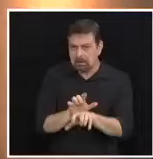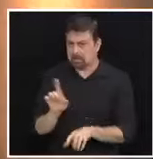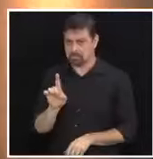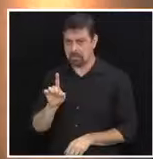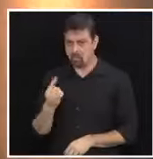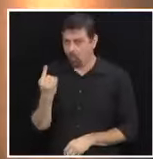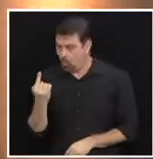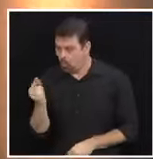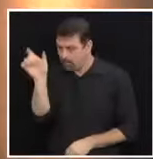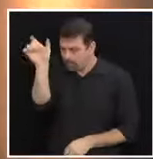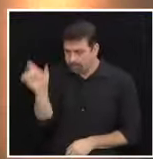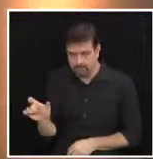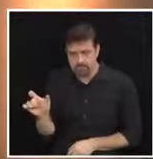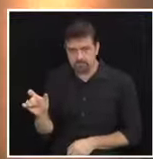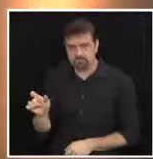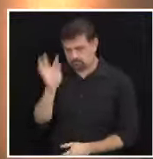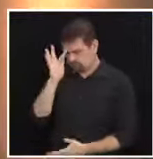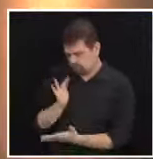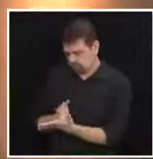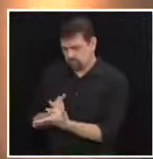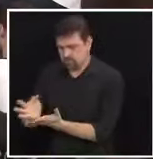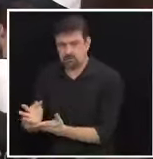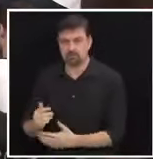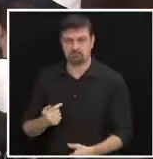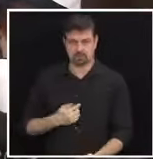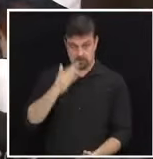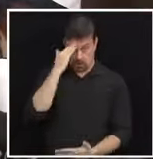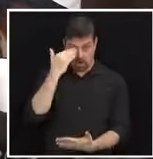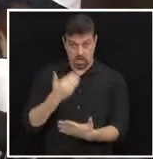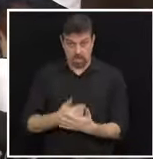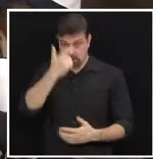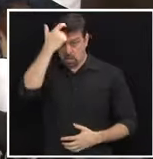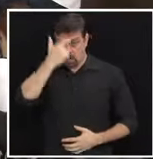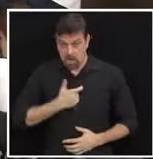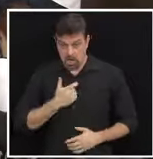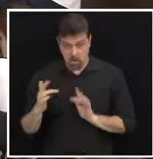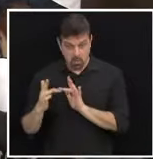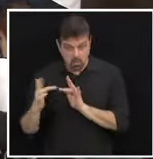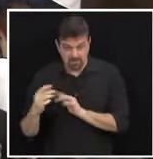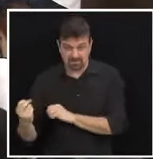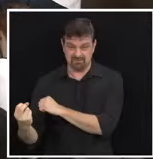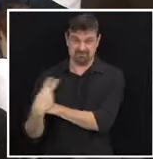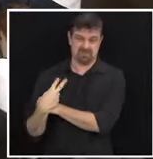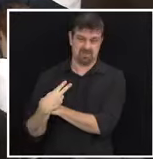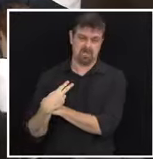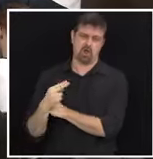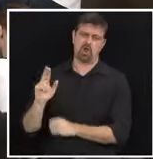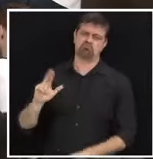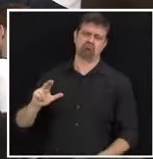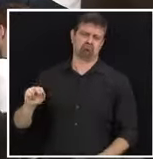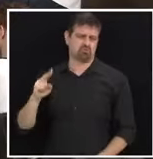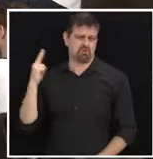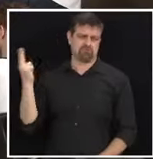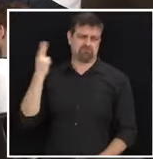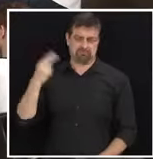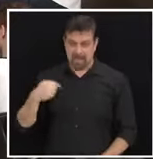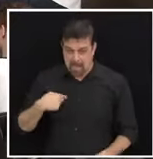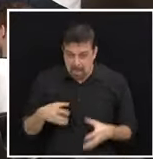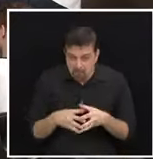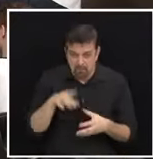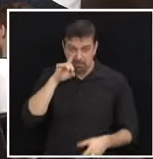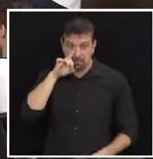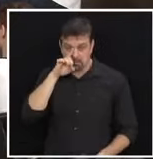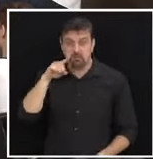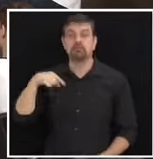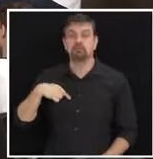tem uma consciência de dizer assim, eu acredito que eu possa ter contato com o vírus ou fazer parte de um grupo de risco. E o número